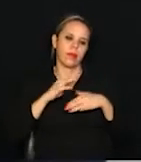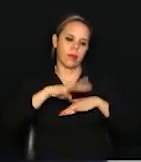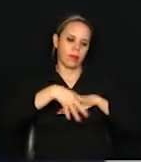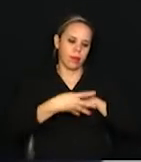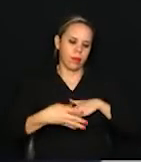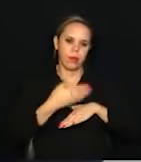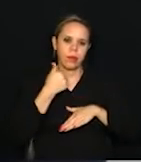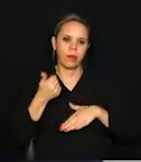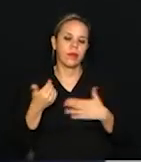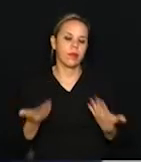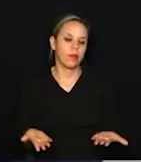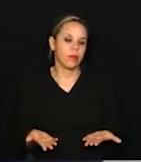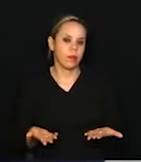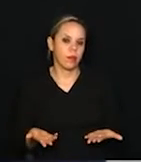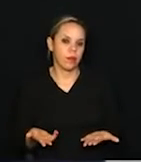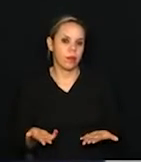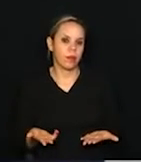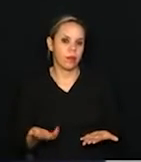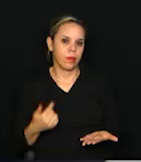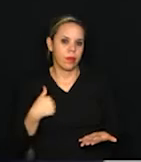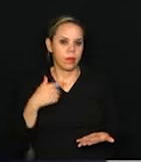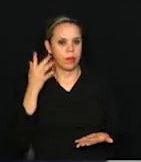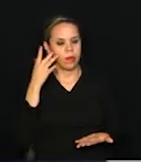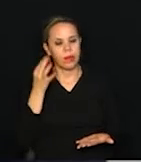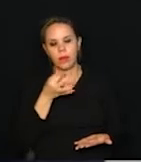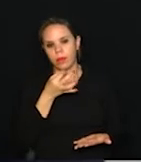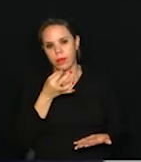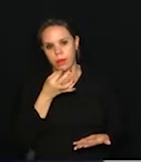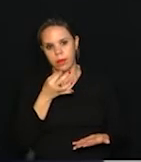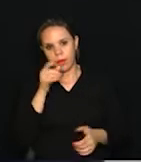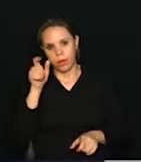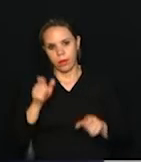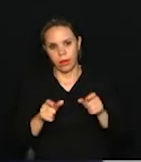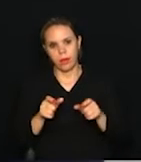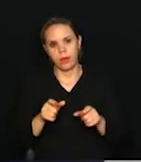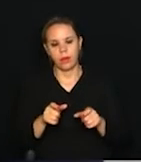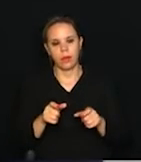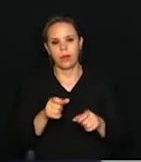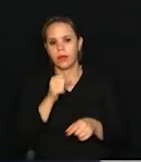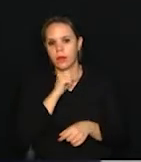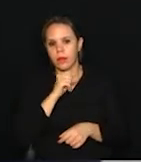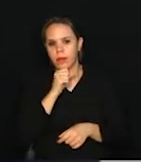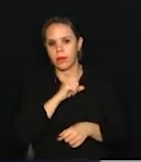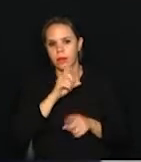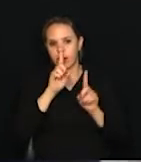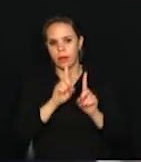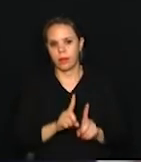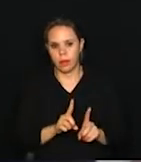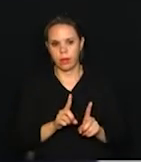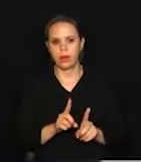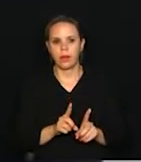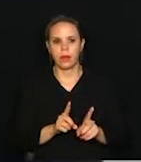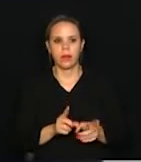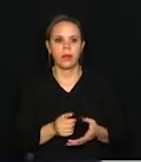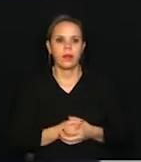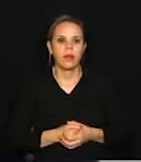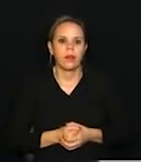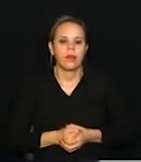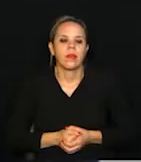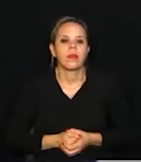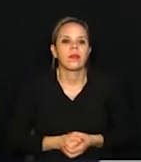sinalização, né? E, em particular, essa questão das pessoas idosas e pessoas com deficiência,